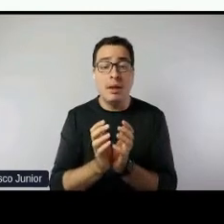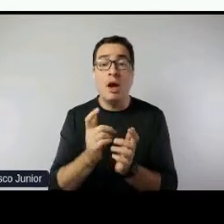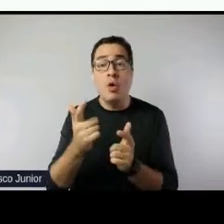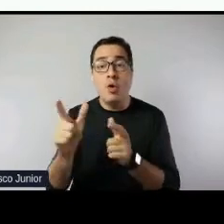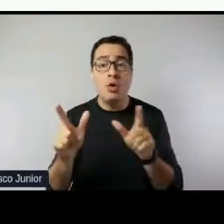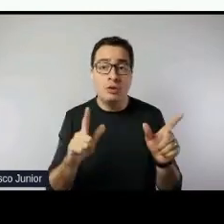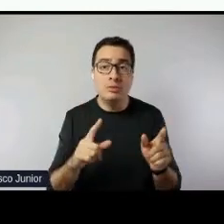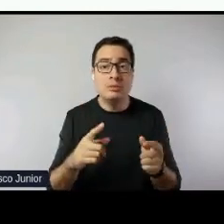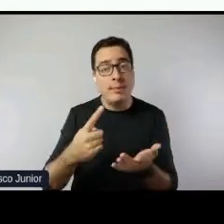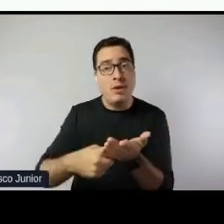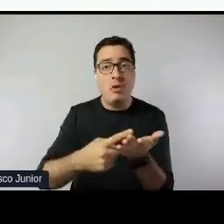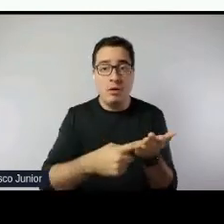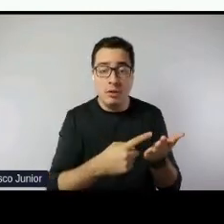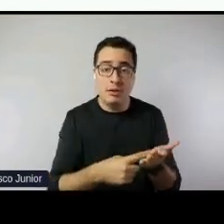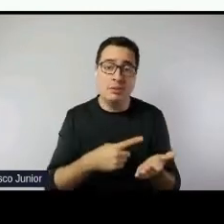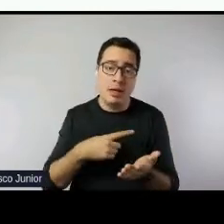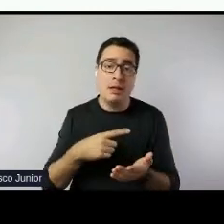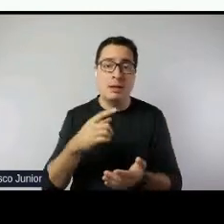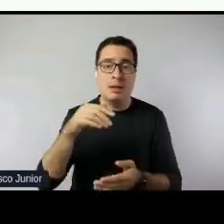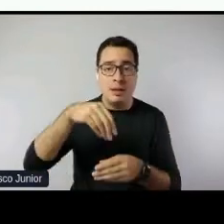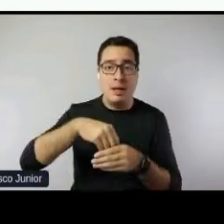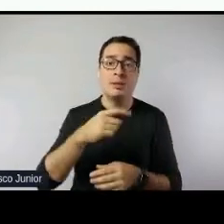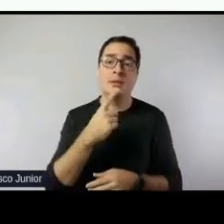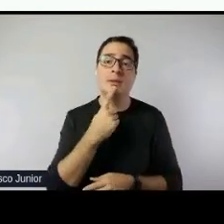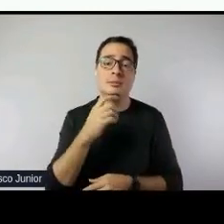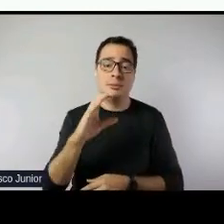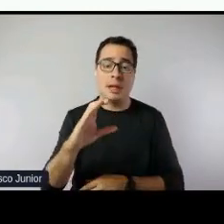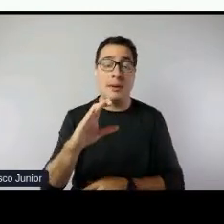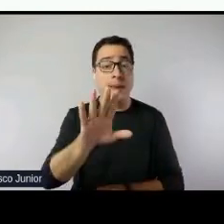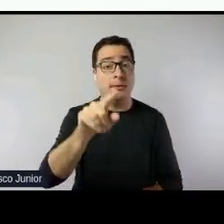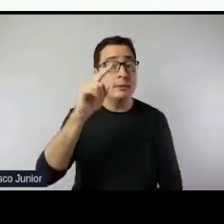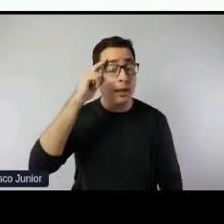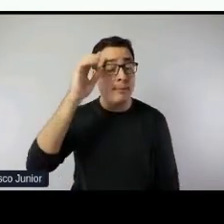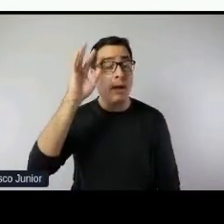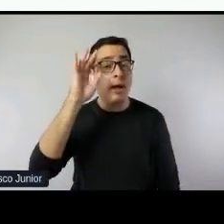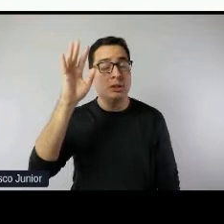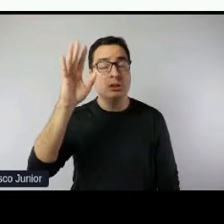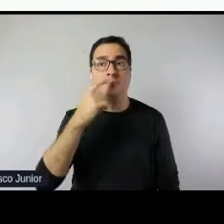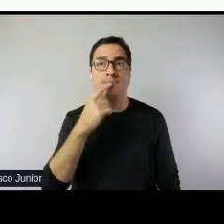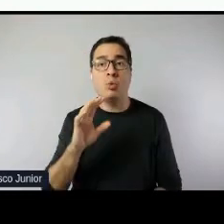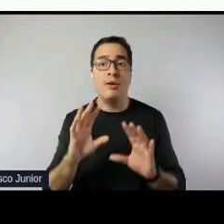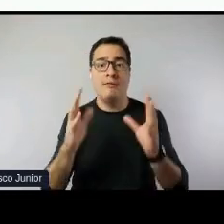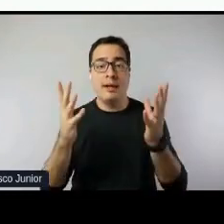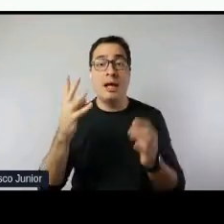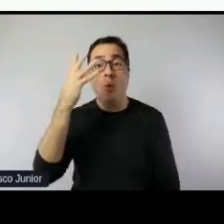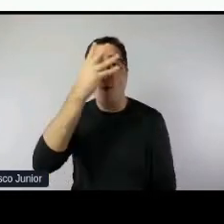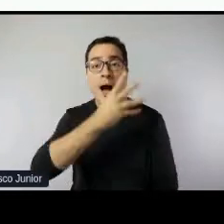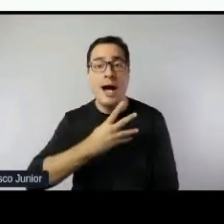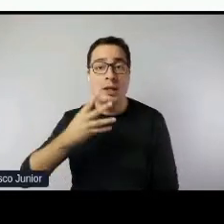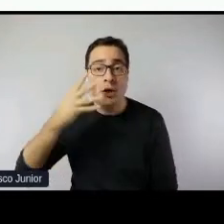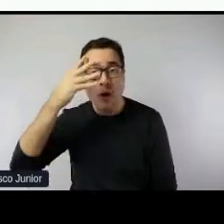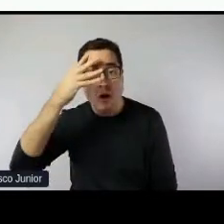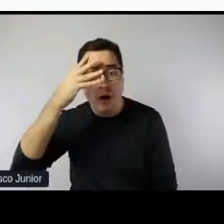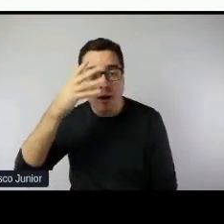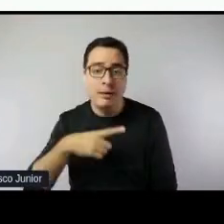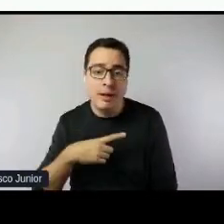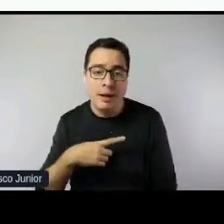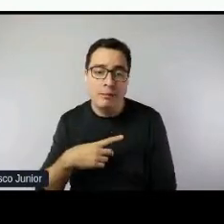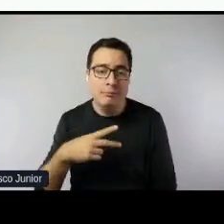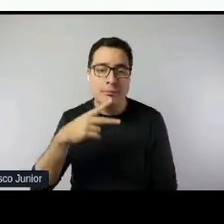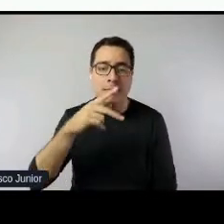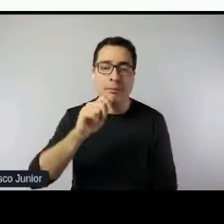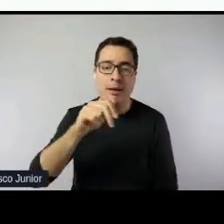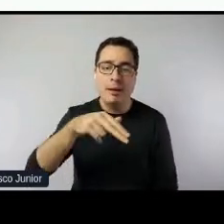times dentro de toda a CIT. Isso aí. Agora vocês imaginem, né? Um evento de 4 horas, uma planning, por exemplo,